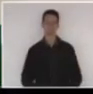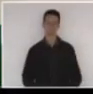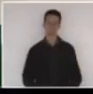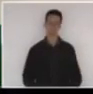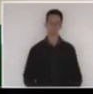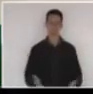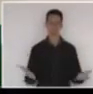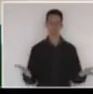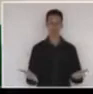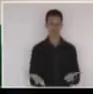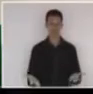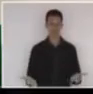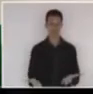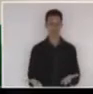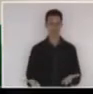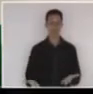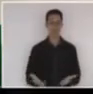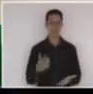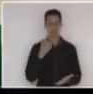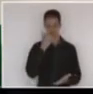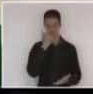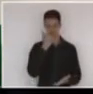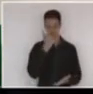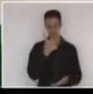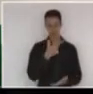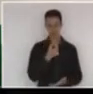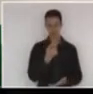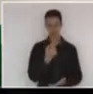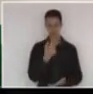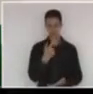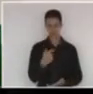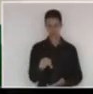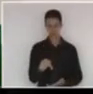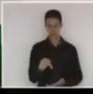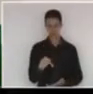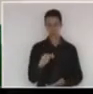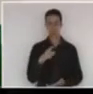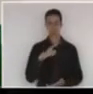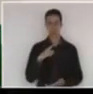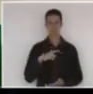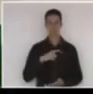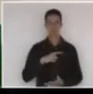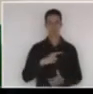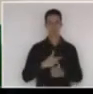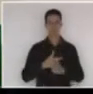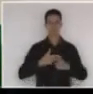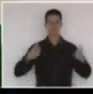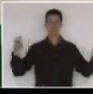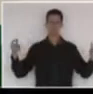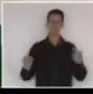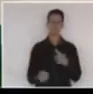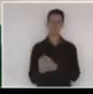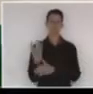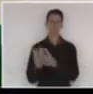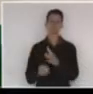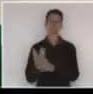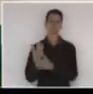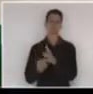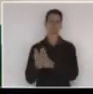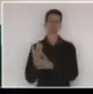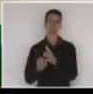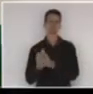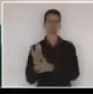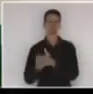maior safra agrícola nos últimos tempos que a gente tem notícia cebola os nossos